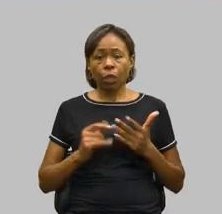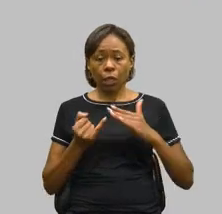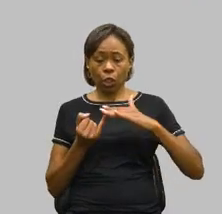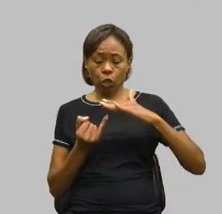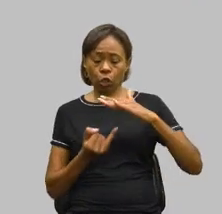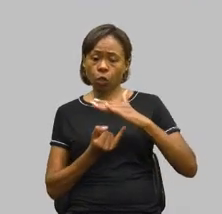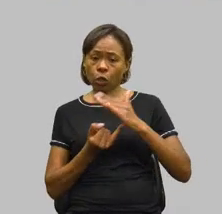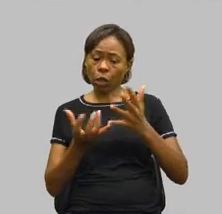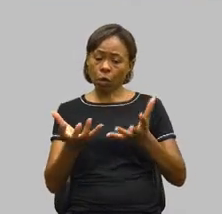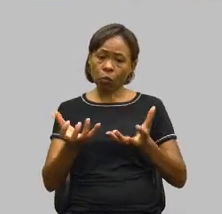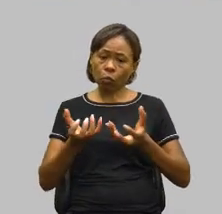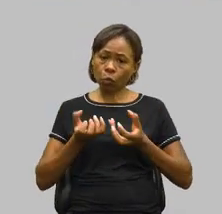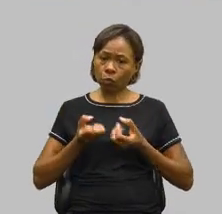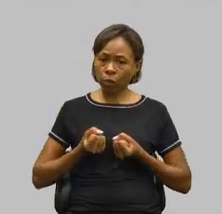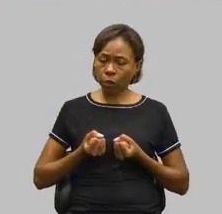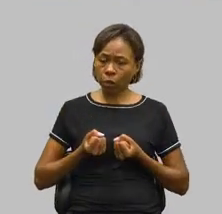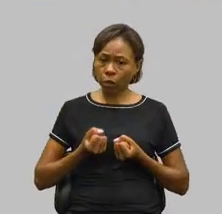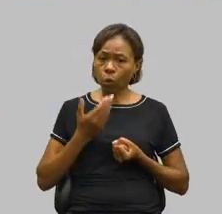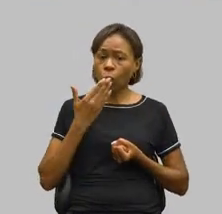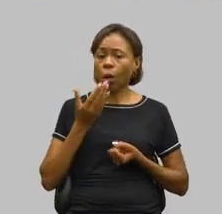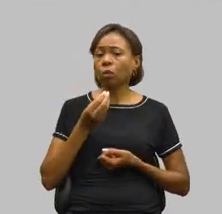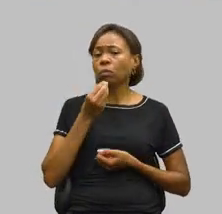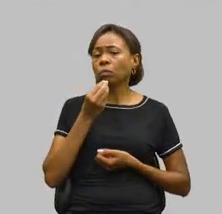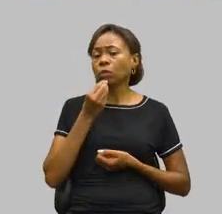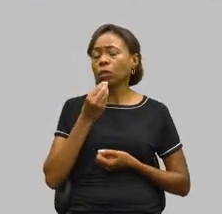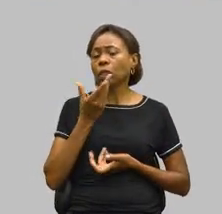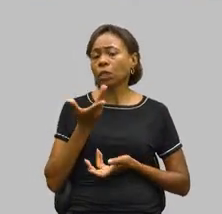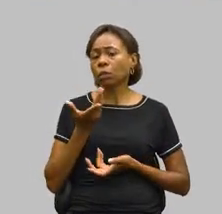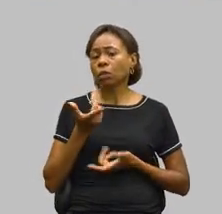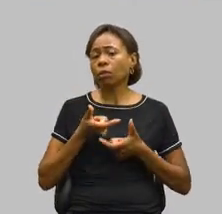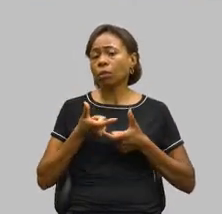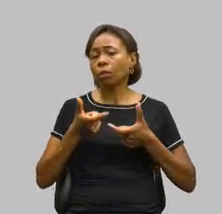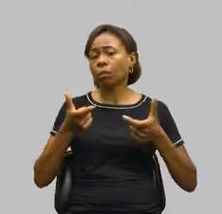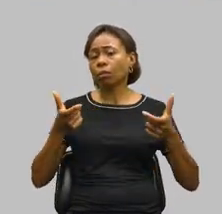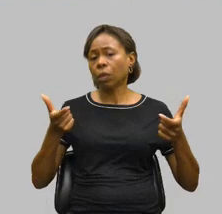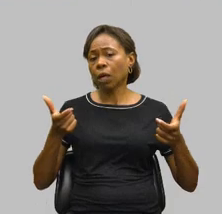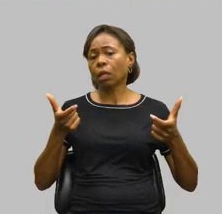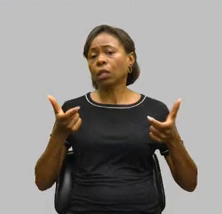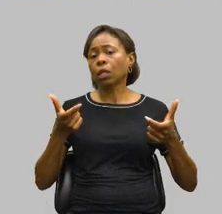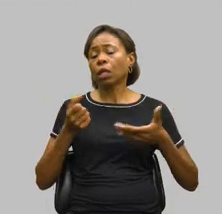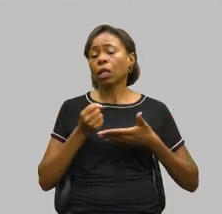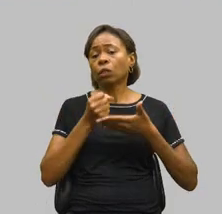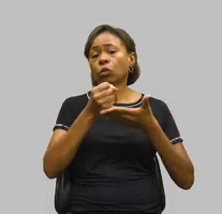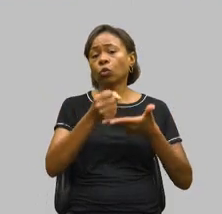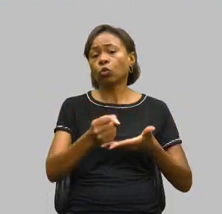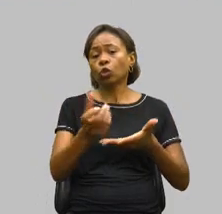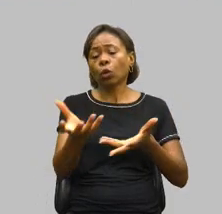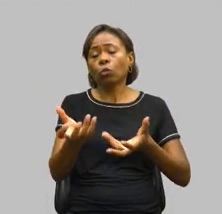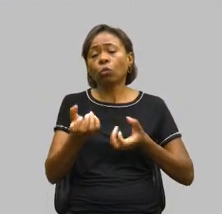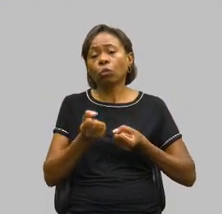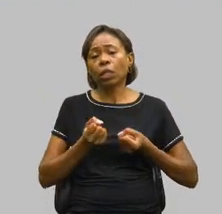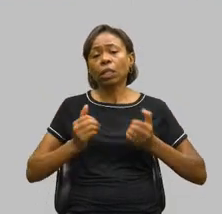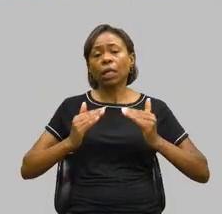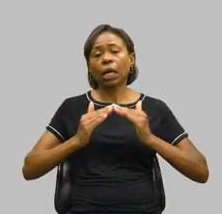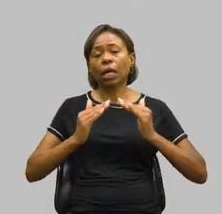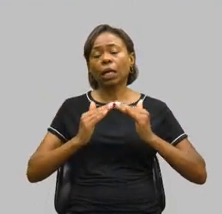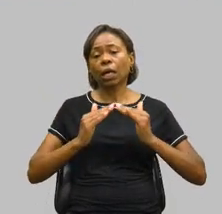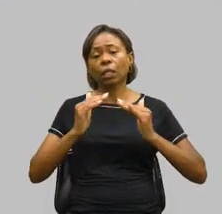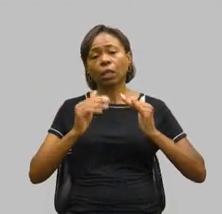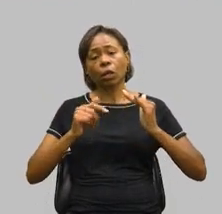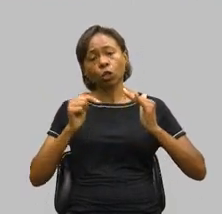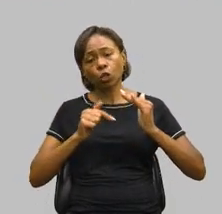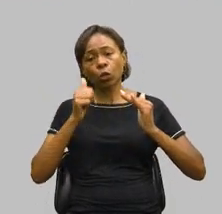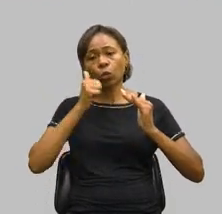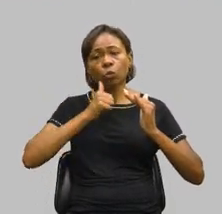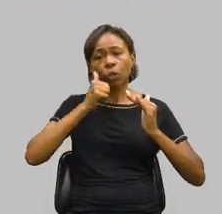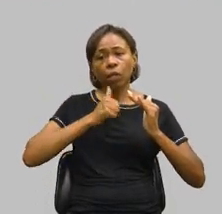Qual a perspectiva de ampliação e qualificação do serviços de aeg e das casas de mulher no estado qual tem sido o